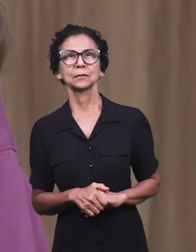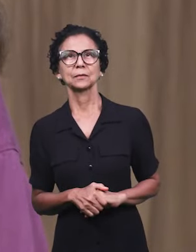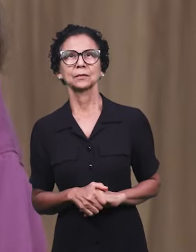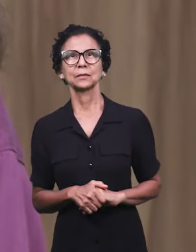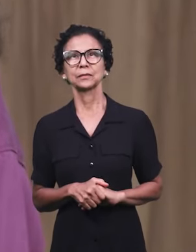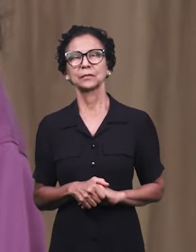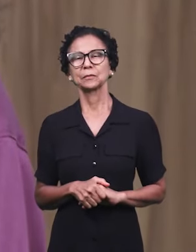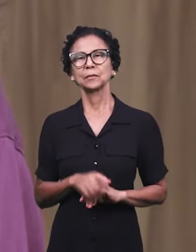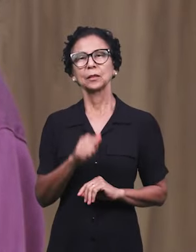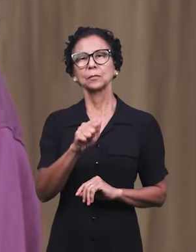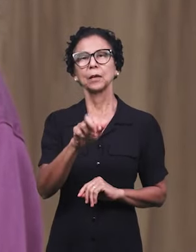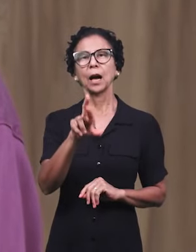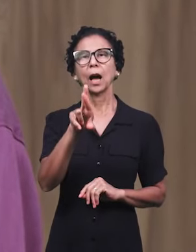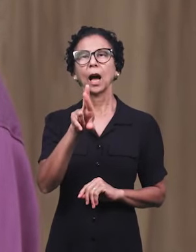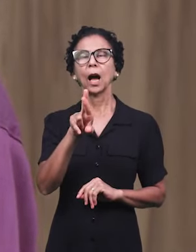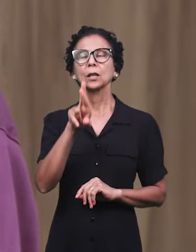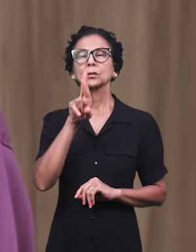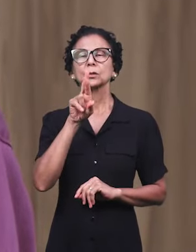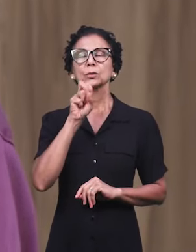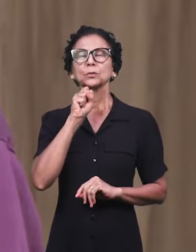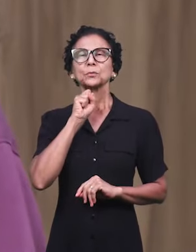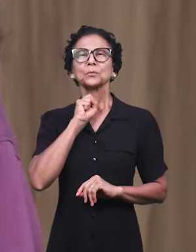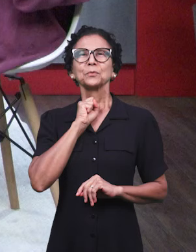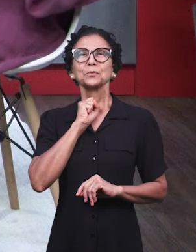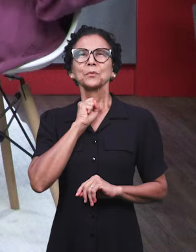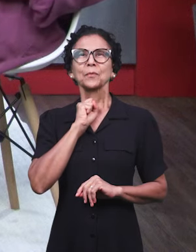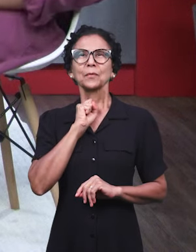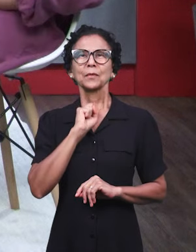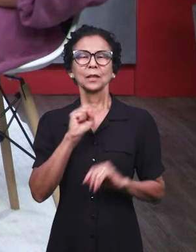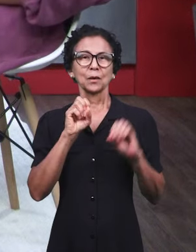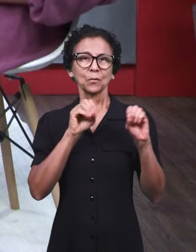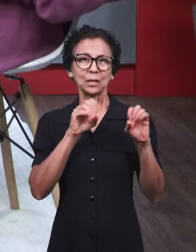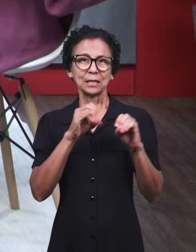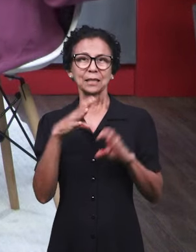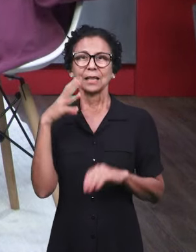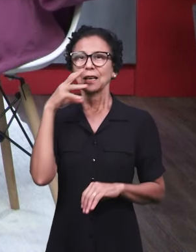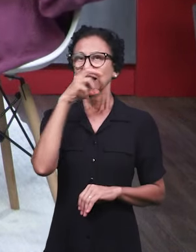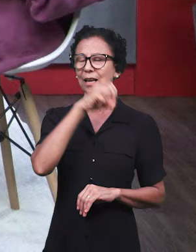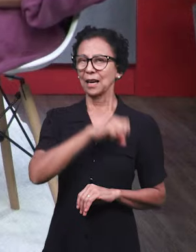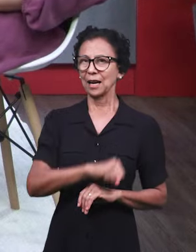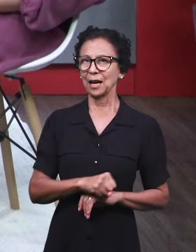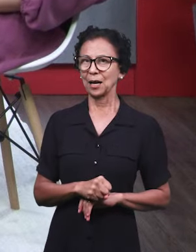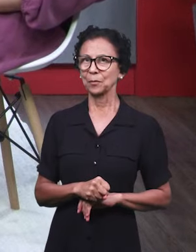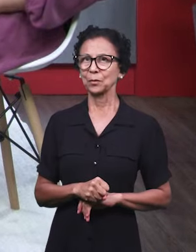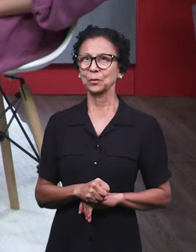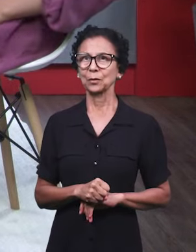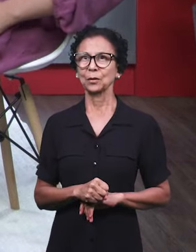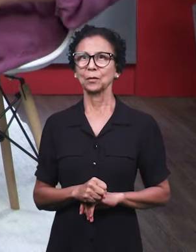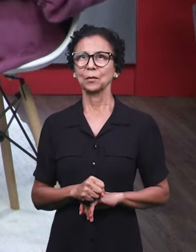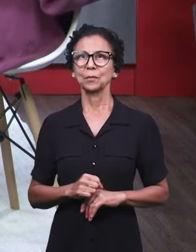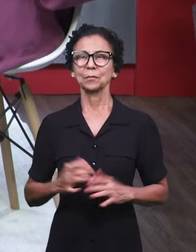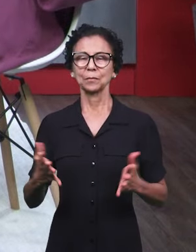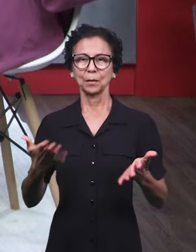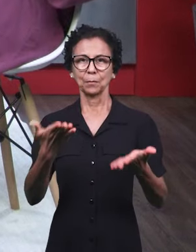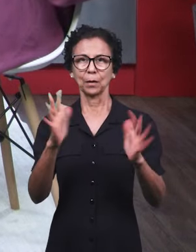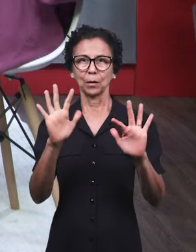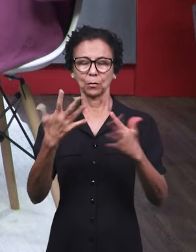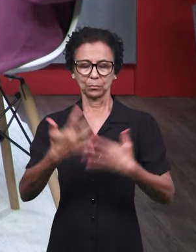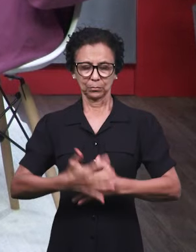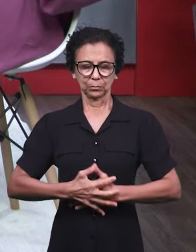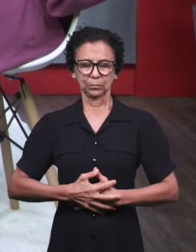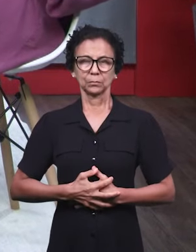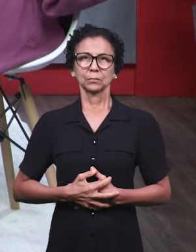a gente faça a respiração diafragmática. Vou ensinar aqui rapidamente. Tá? Primeiro a gente coloca a mão no